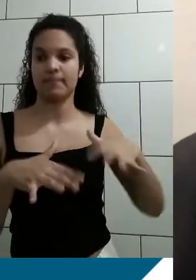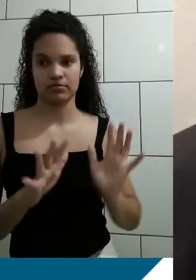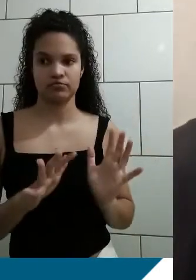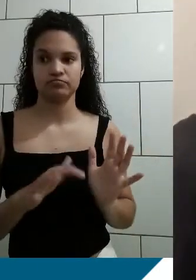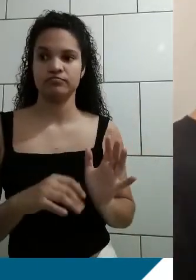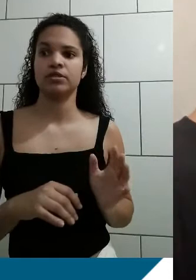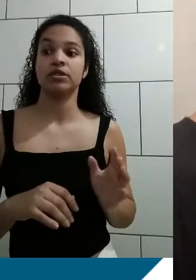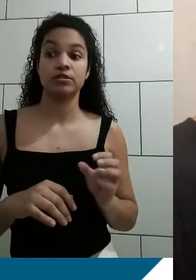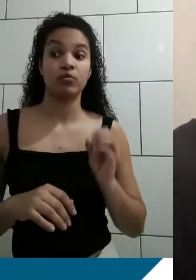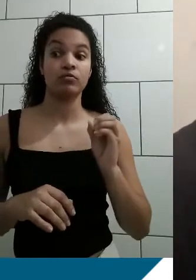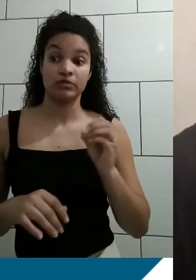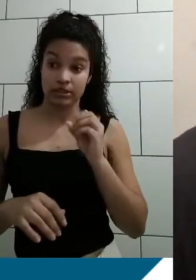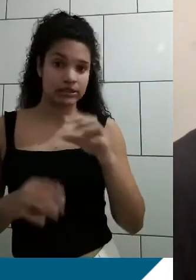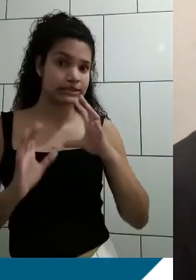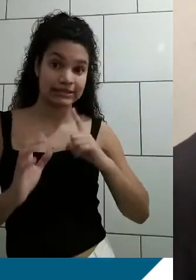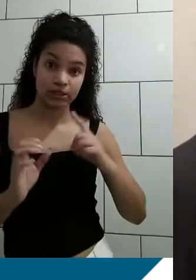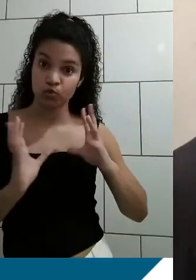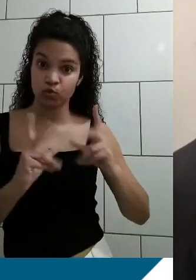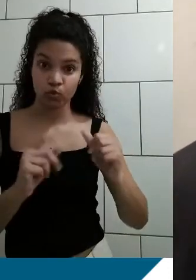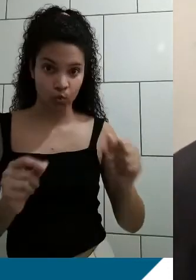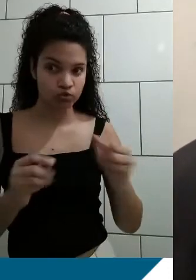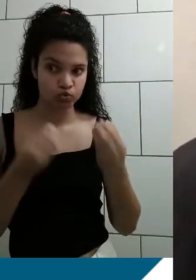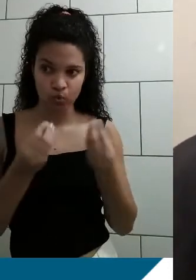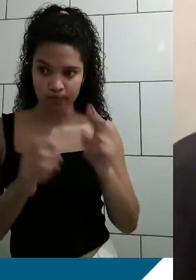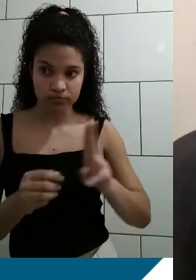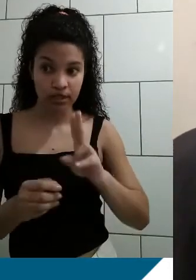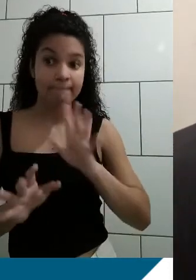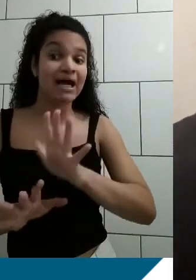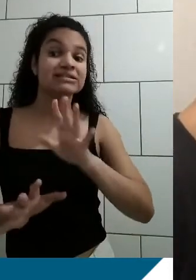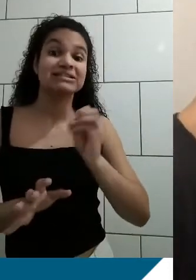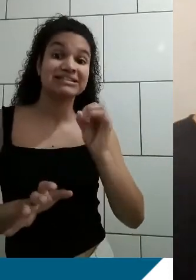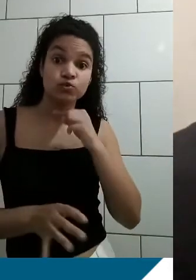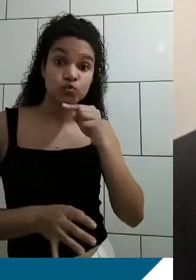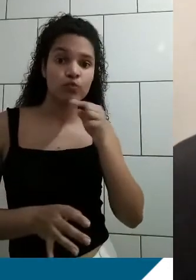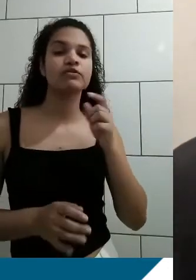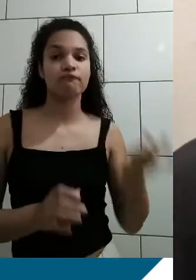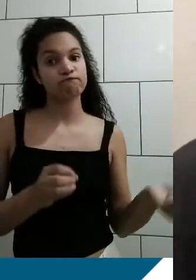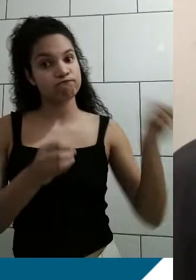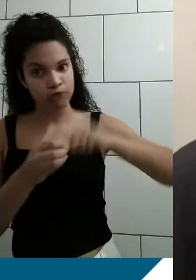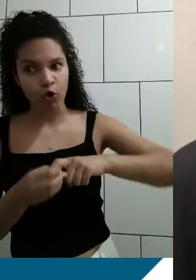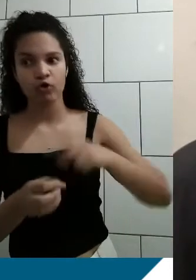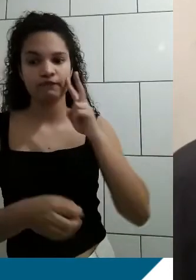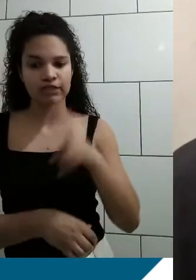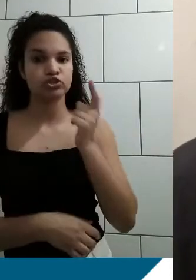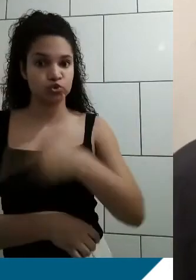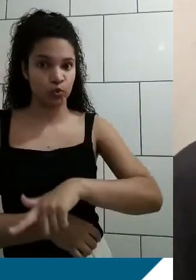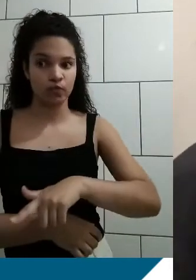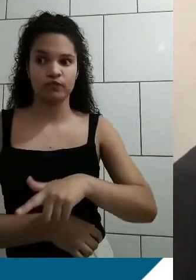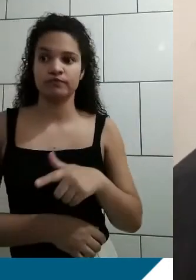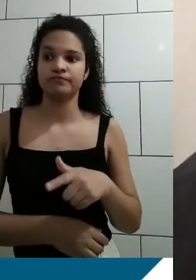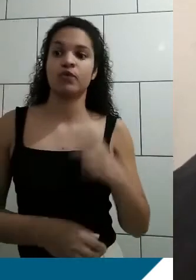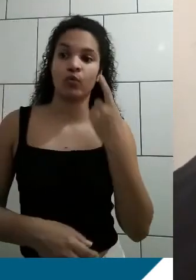capítulos aí. Então, nós temos que a energia cinética ela é a massa vezes a velocidade ao quadrado sobre 2. A energia potencial gravitacional